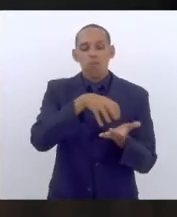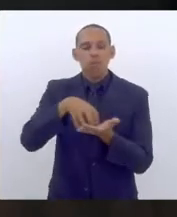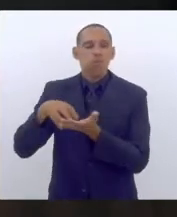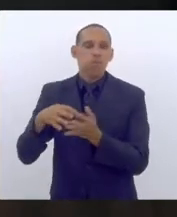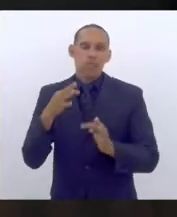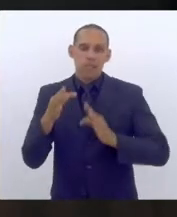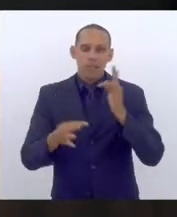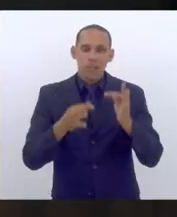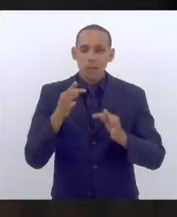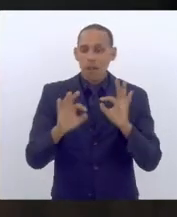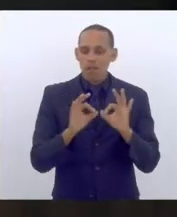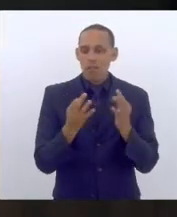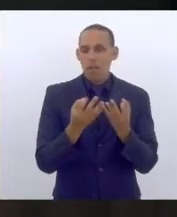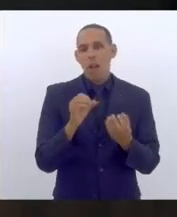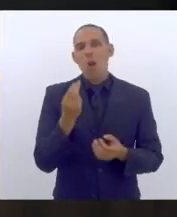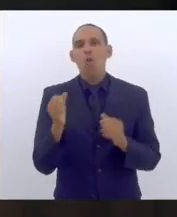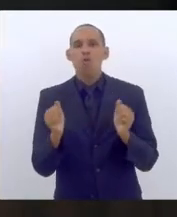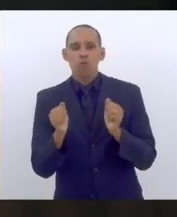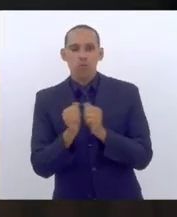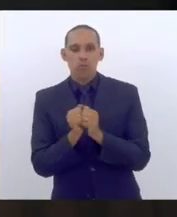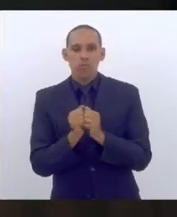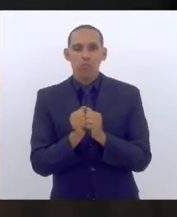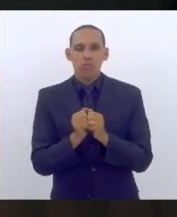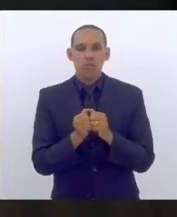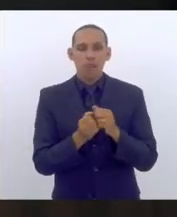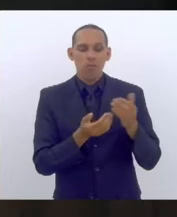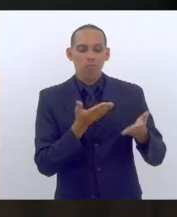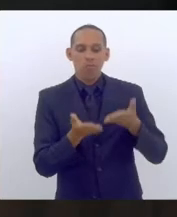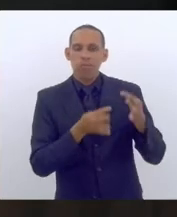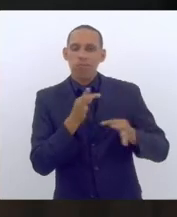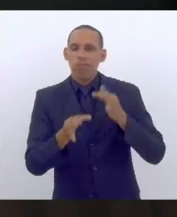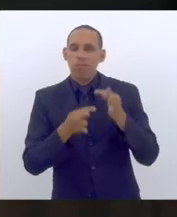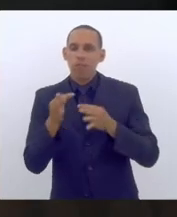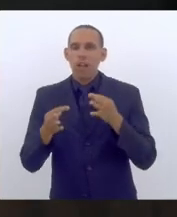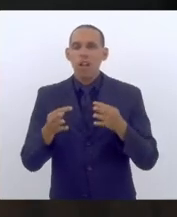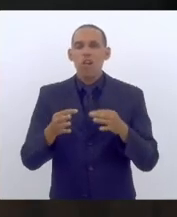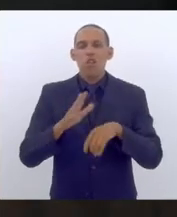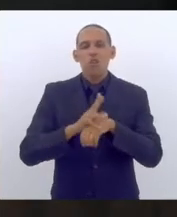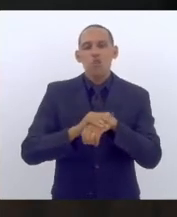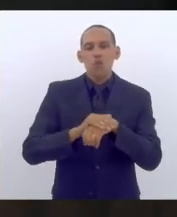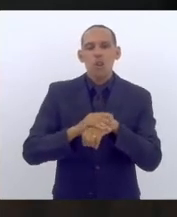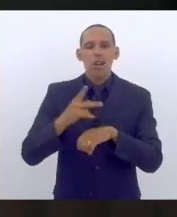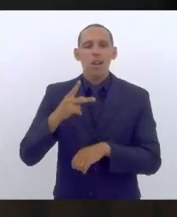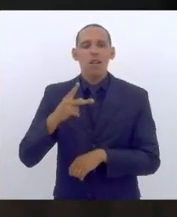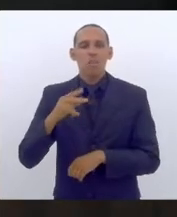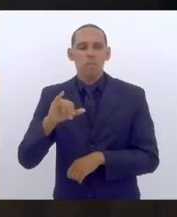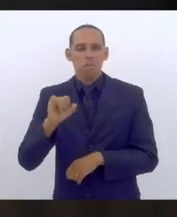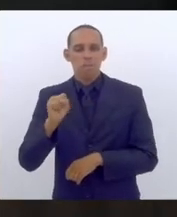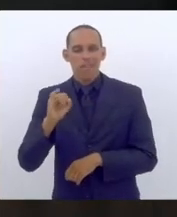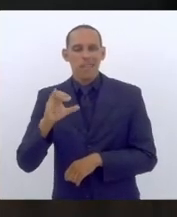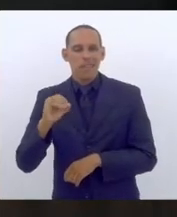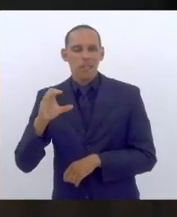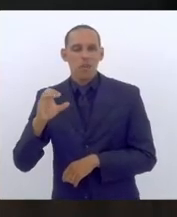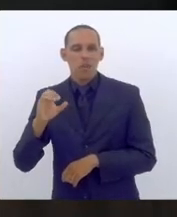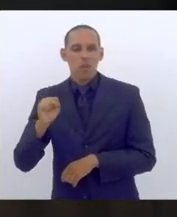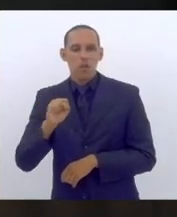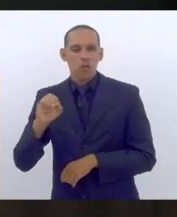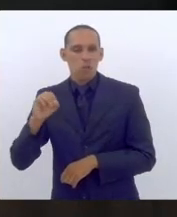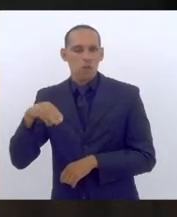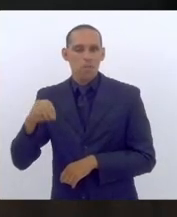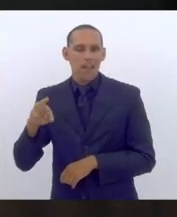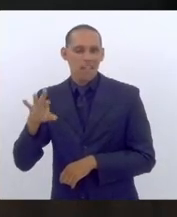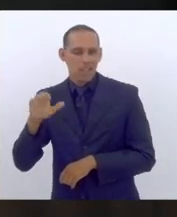familiar e ou conjunta para tratamento de doenças psicossomáticas de mães e filhos na rede pública Estadual